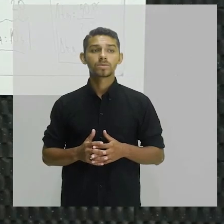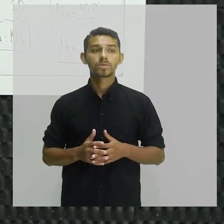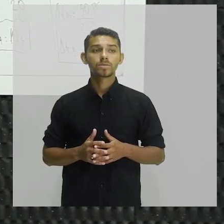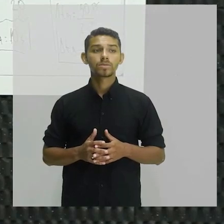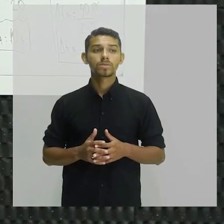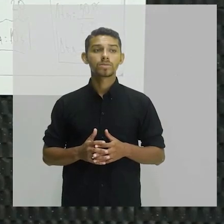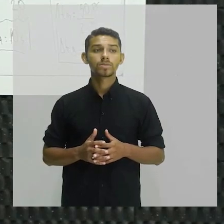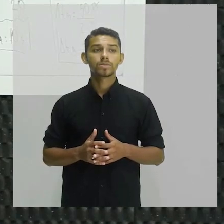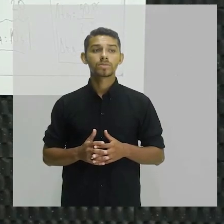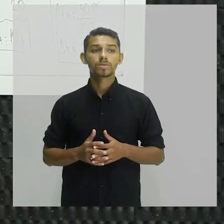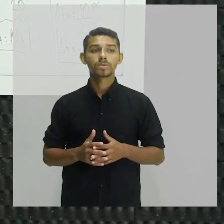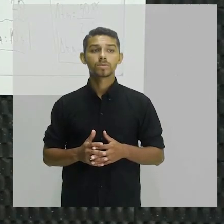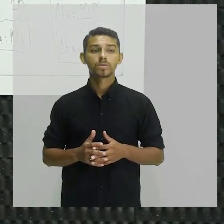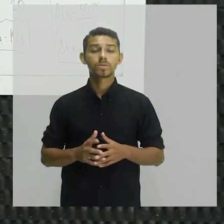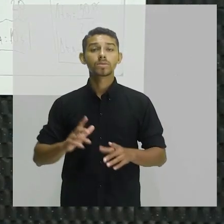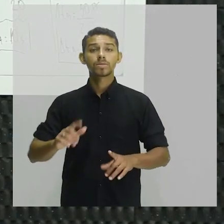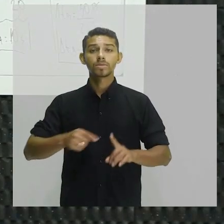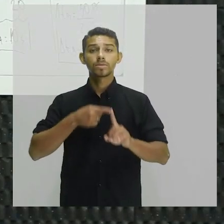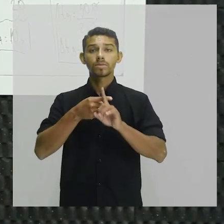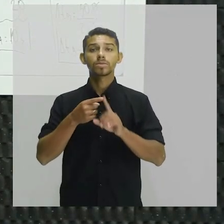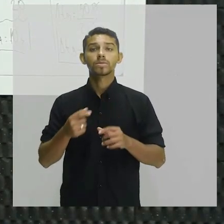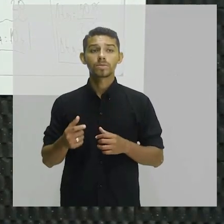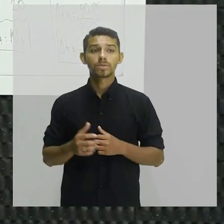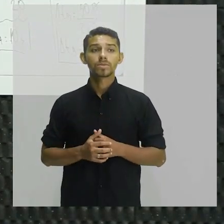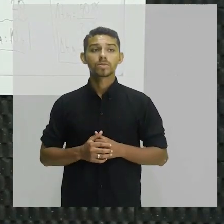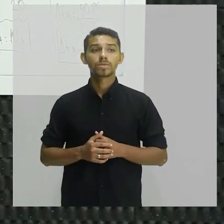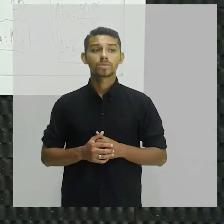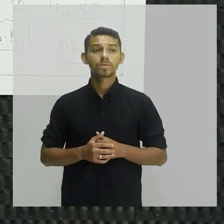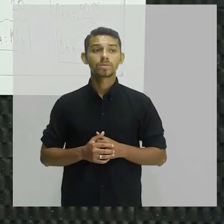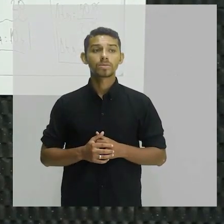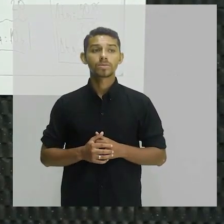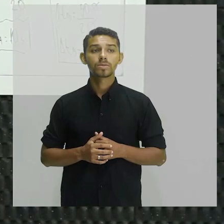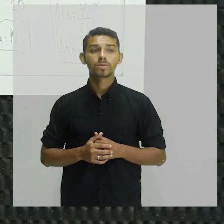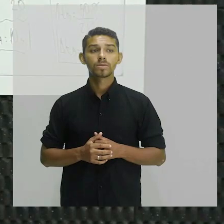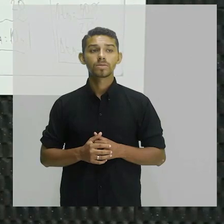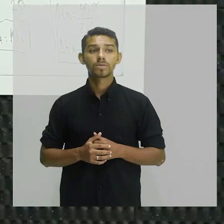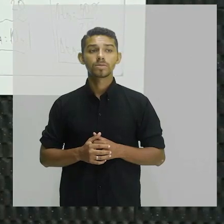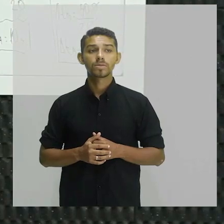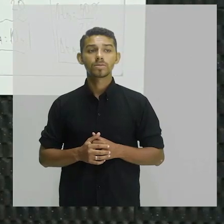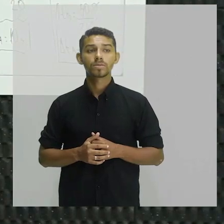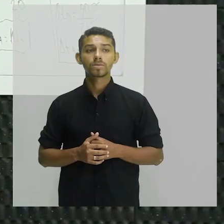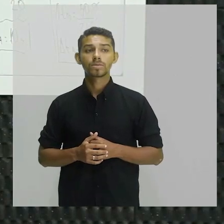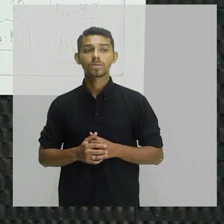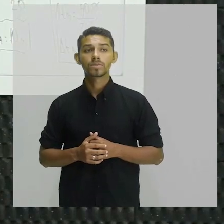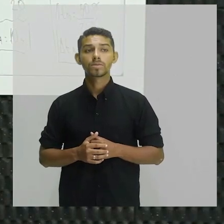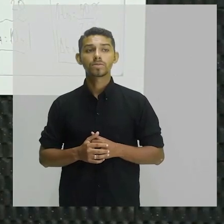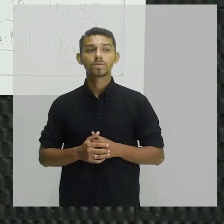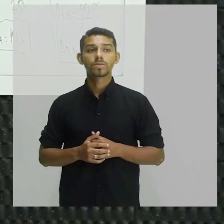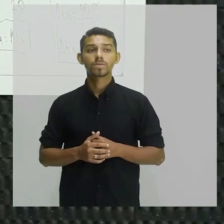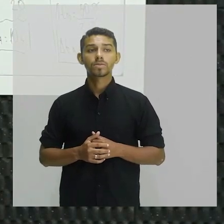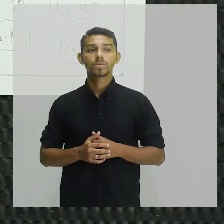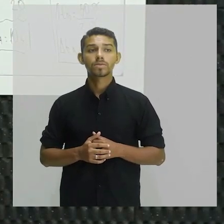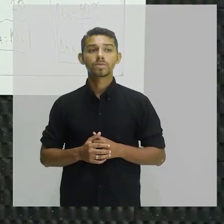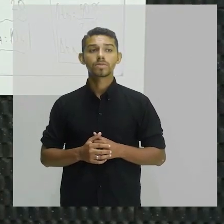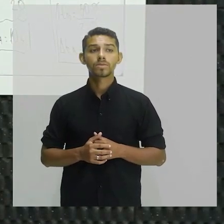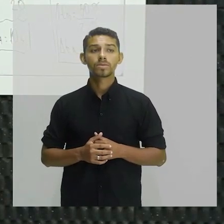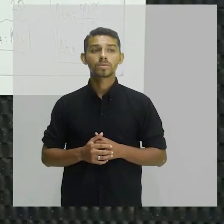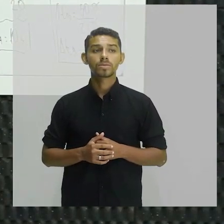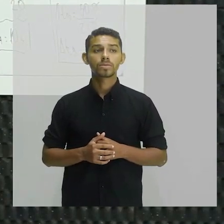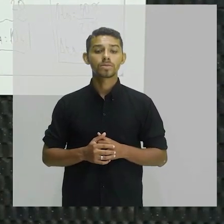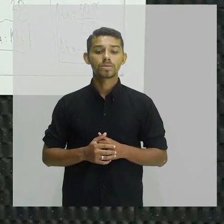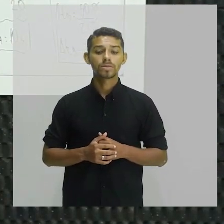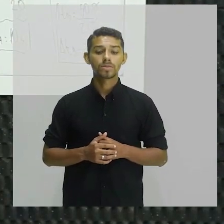55 mais os 25, tá ok? 55 mais os 25, isso vai dar um total de